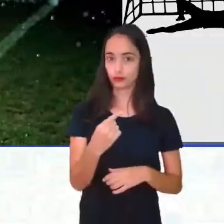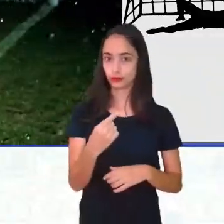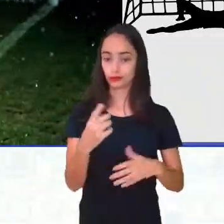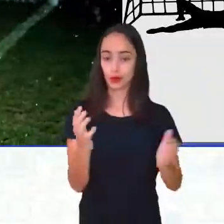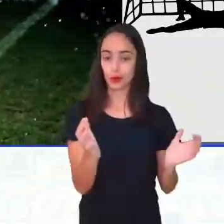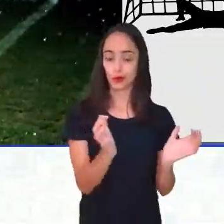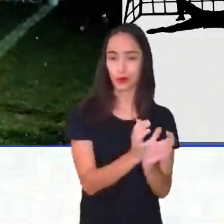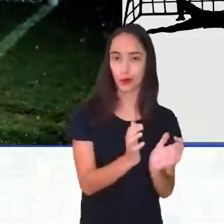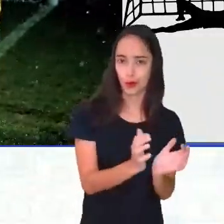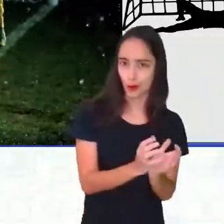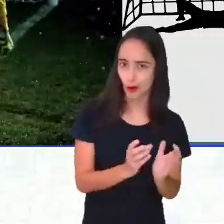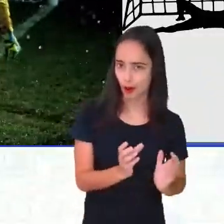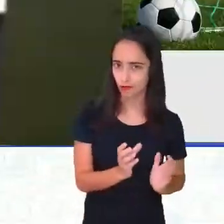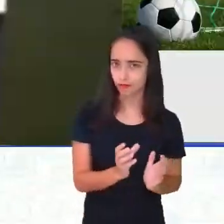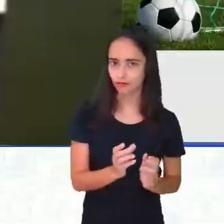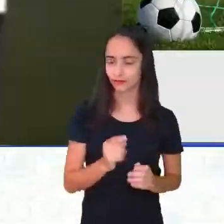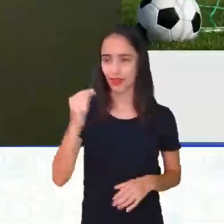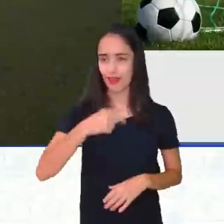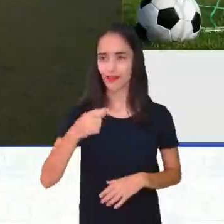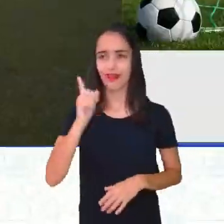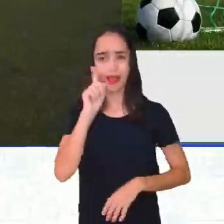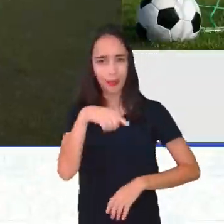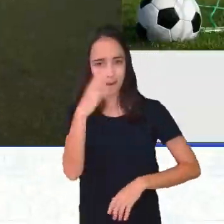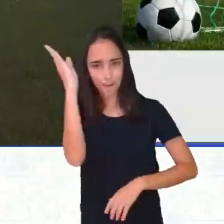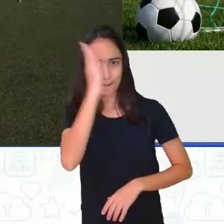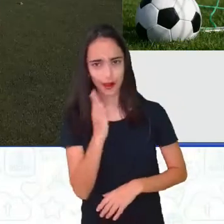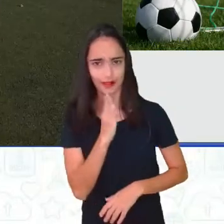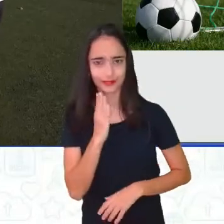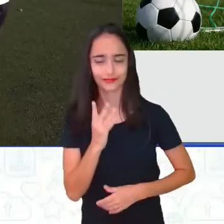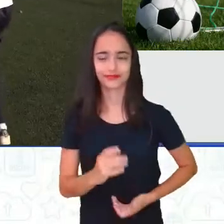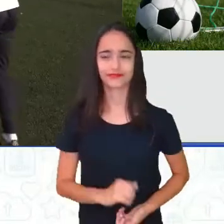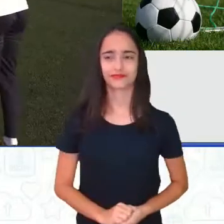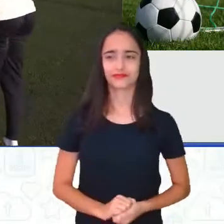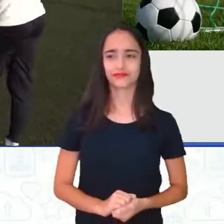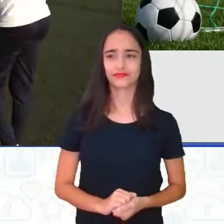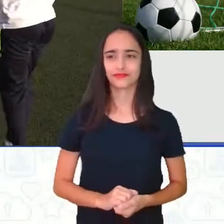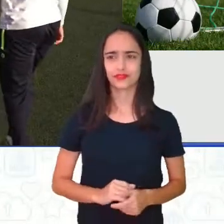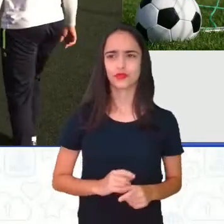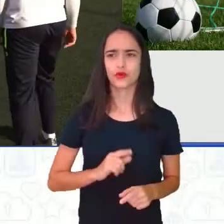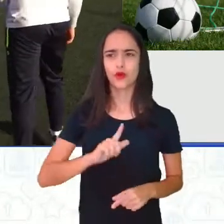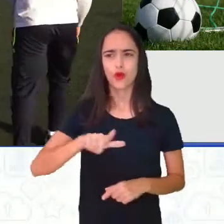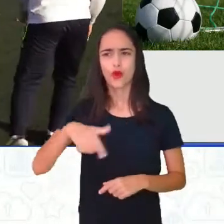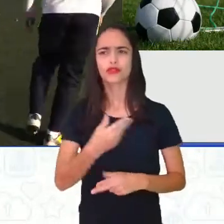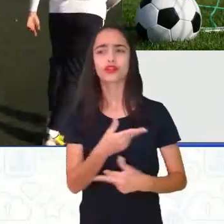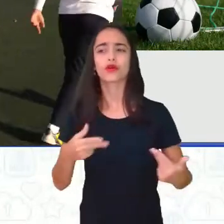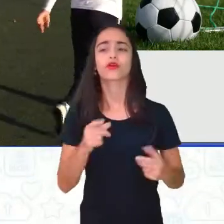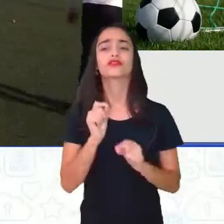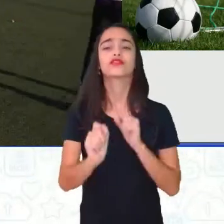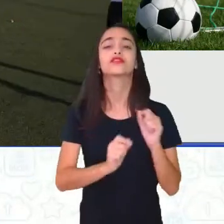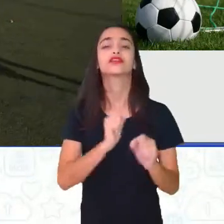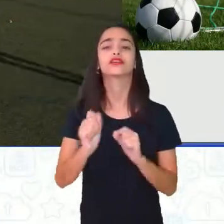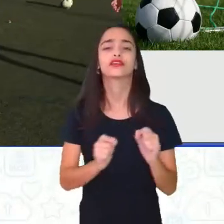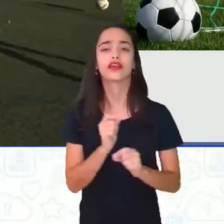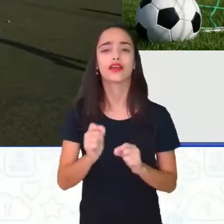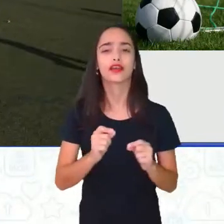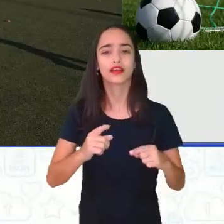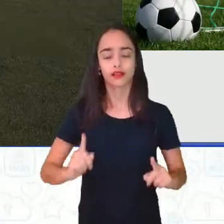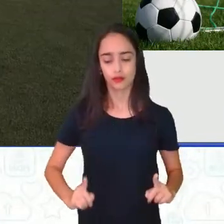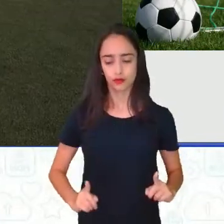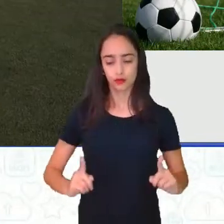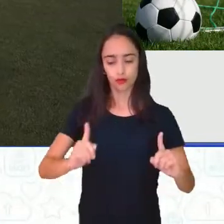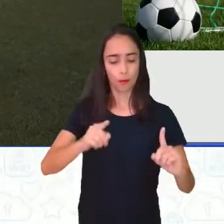contra o Brasil. Qual é a outra possibilidade? Ora, a outra possibilidade é na